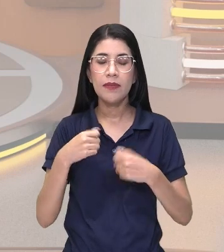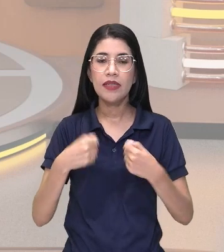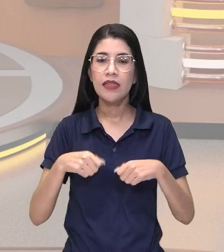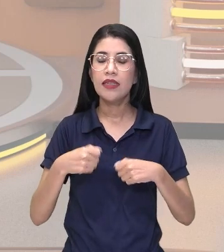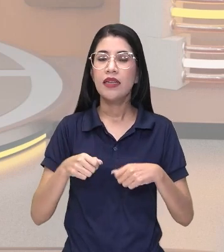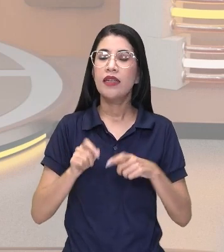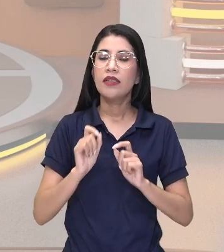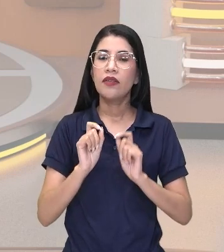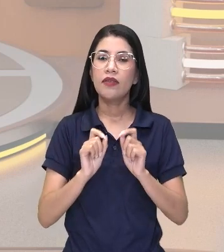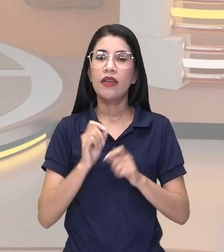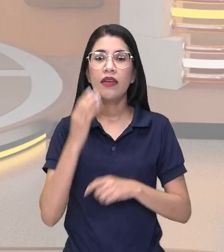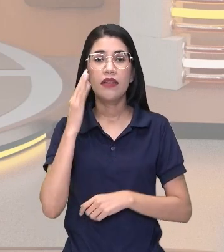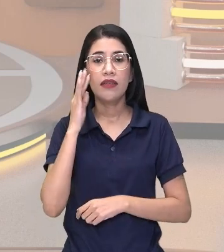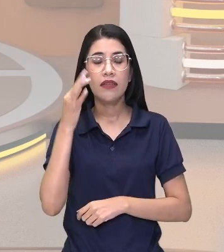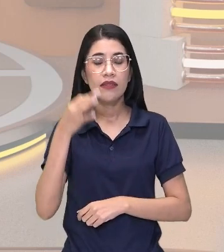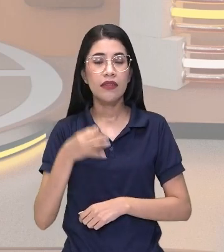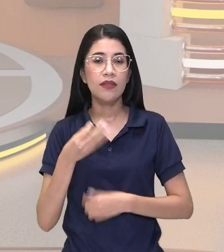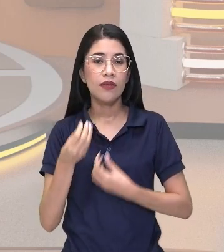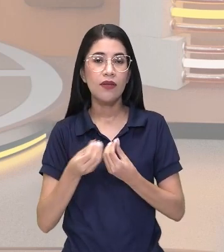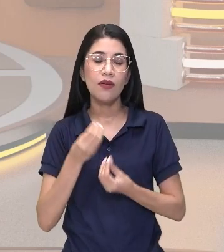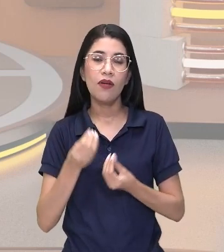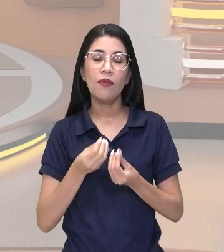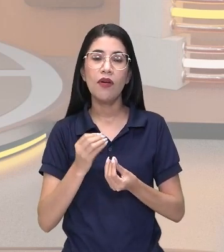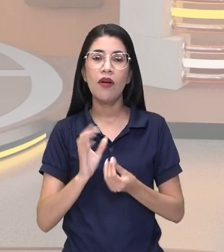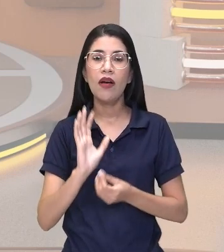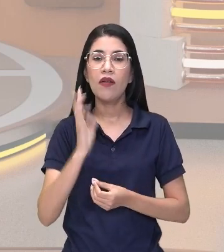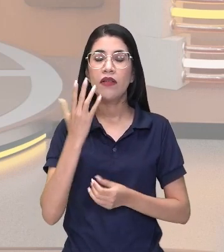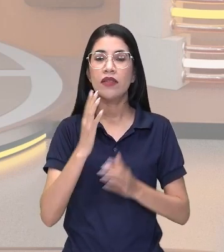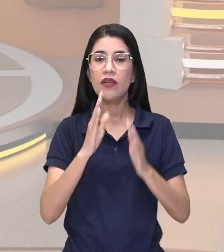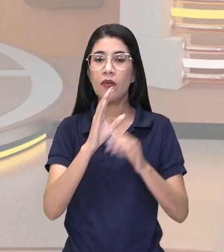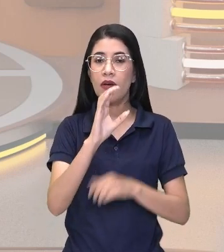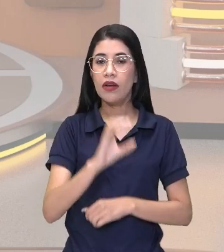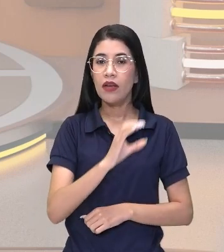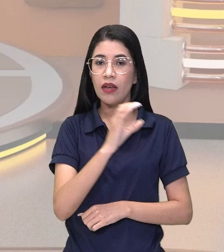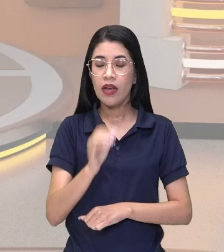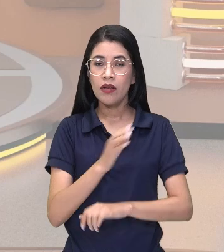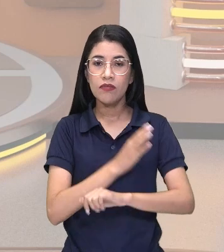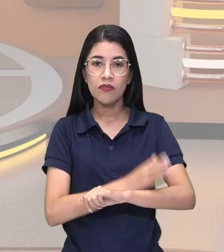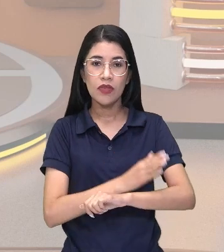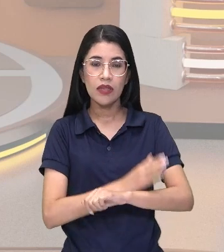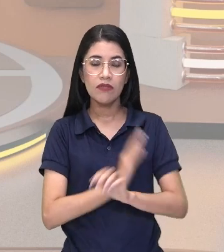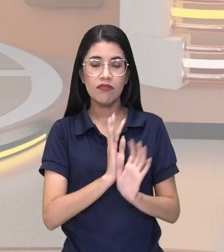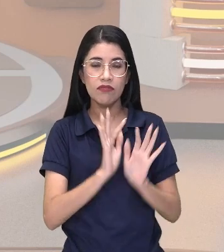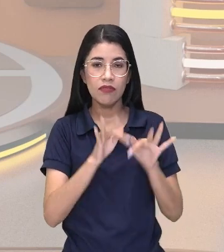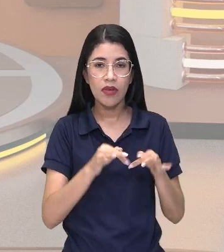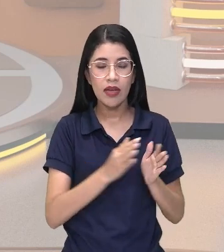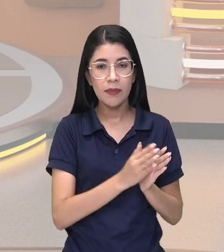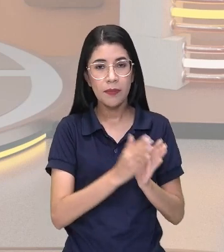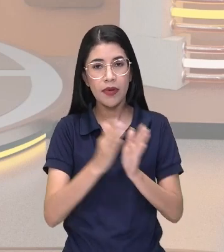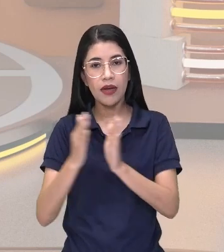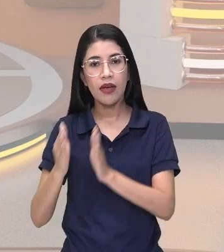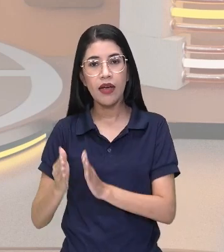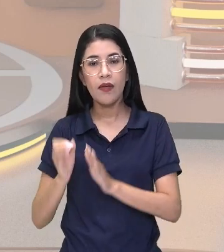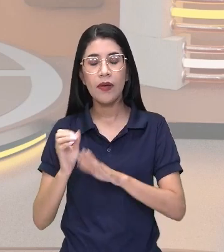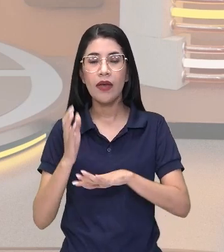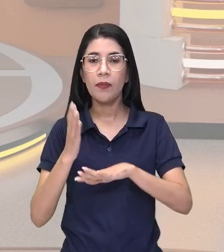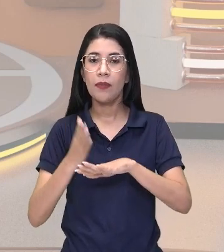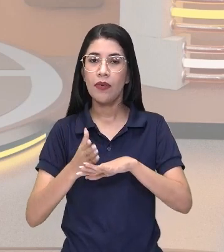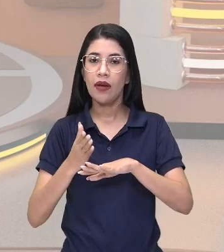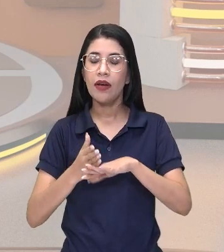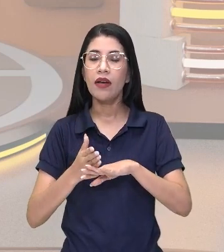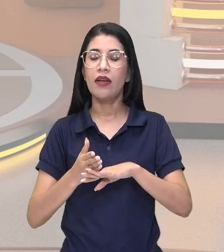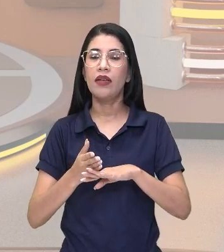então como estava a Igreja Católica ali do final da Idade Média e do início da chamada Era Moderna,